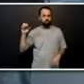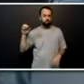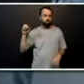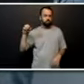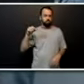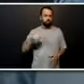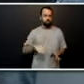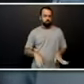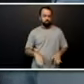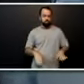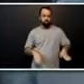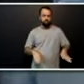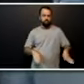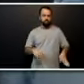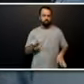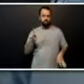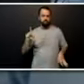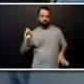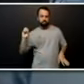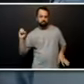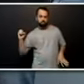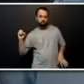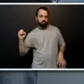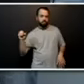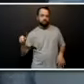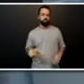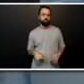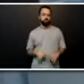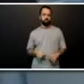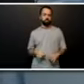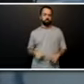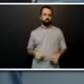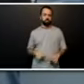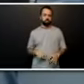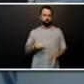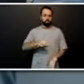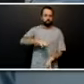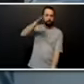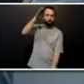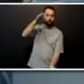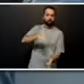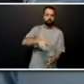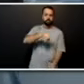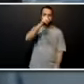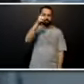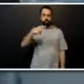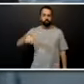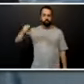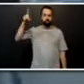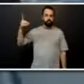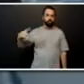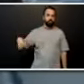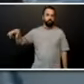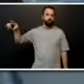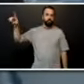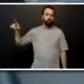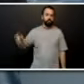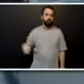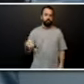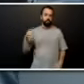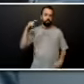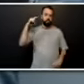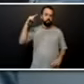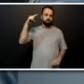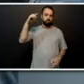mínima 18 graus. Qual que é a amplitude? É a